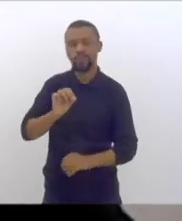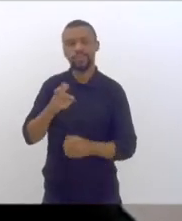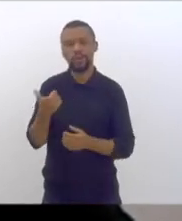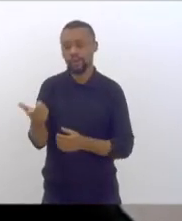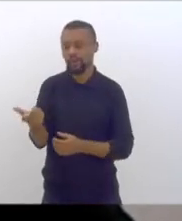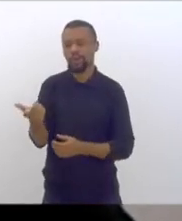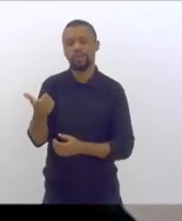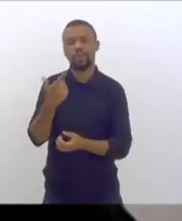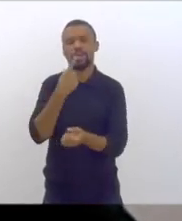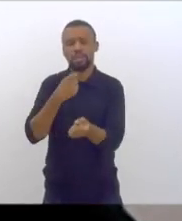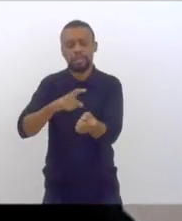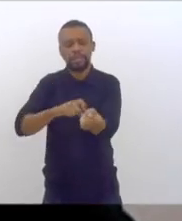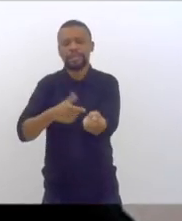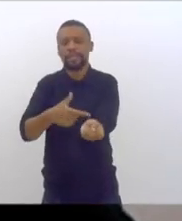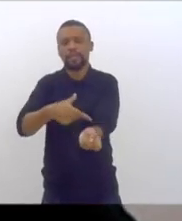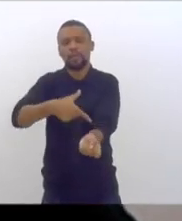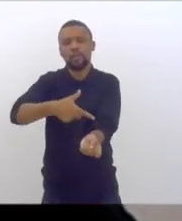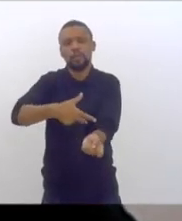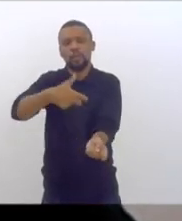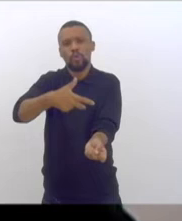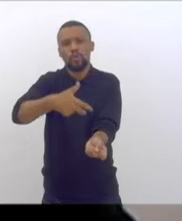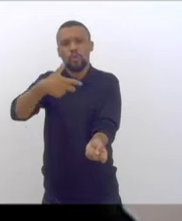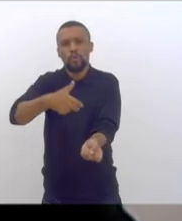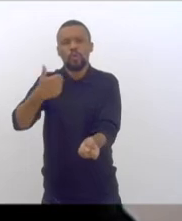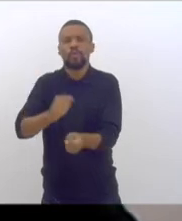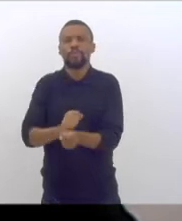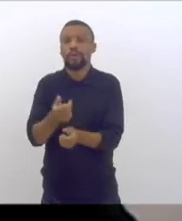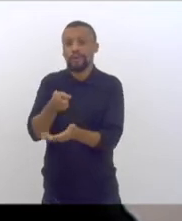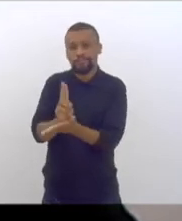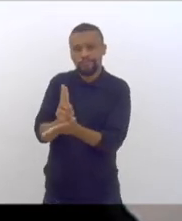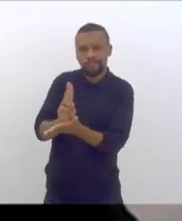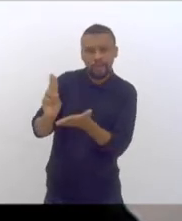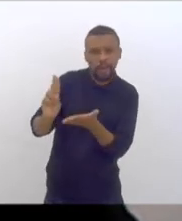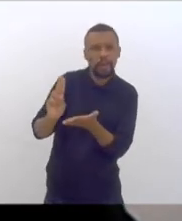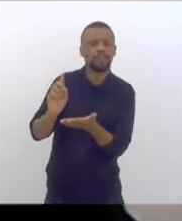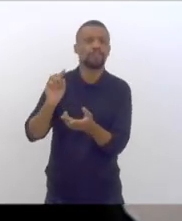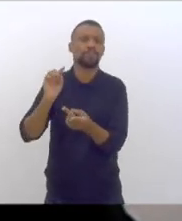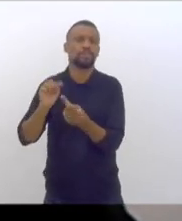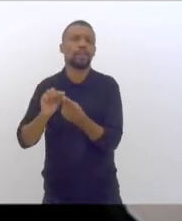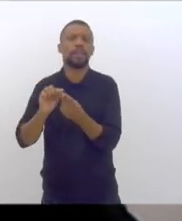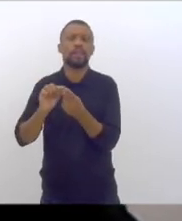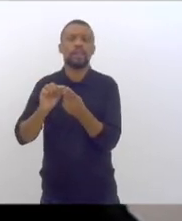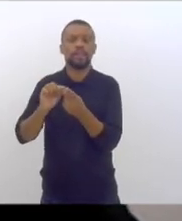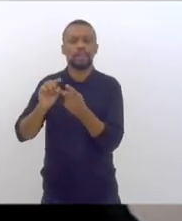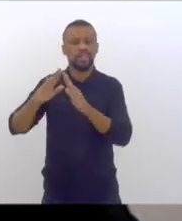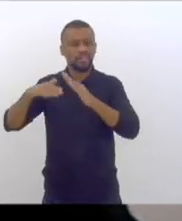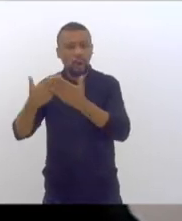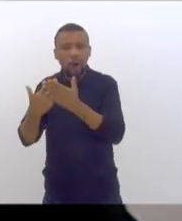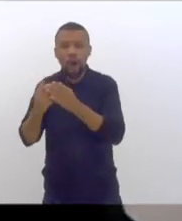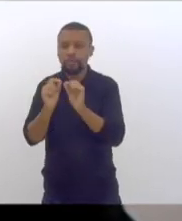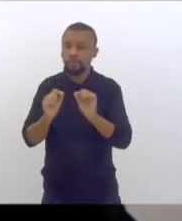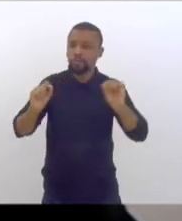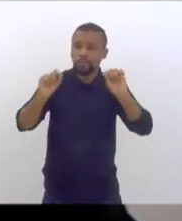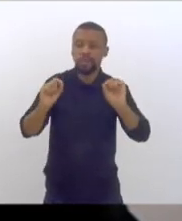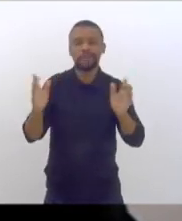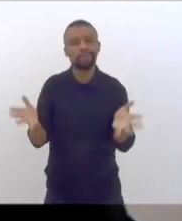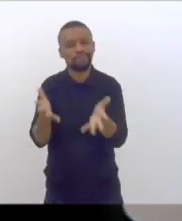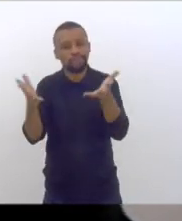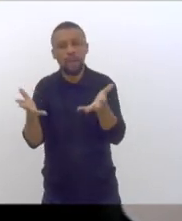Universidades centros universitários e faculdades que estimularam trote solidário com o objetivo de incentivar a doação de sangue